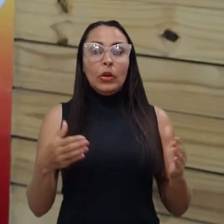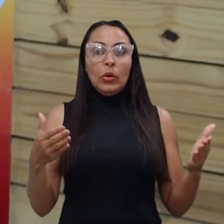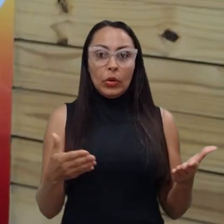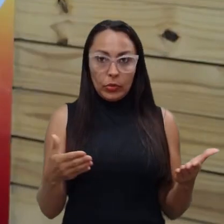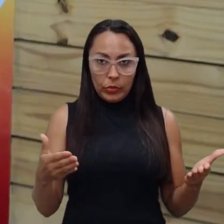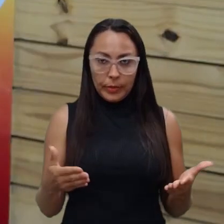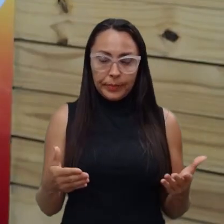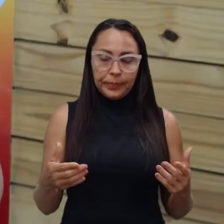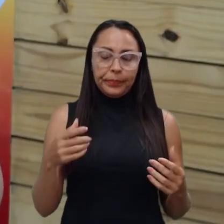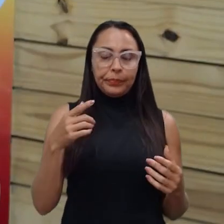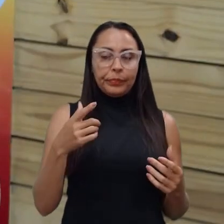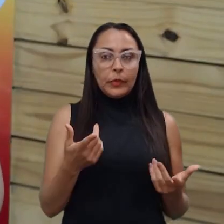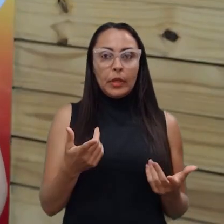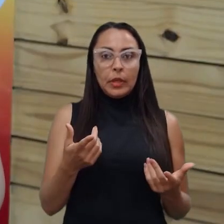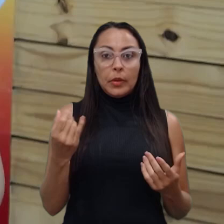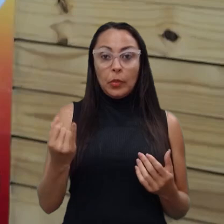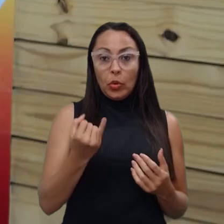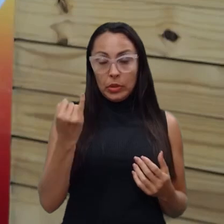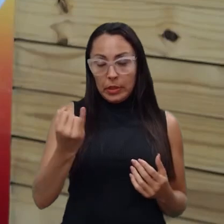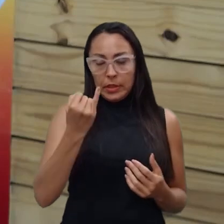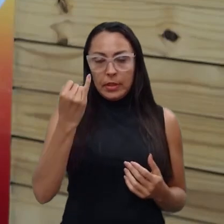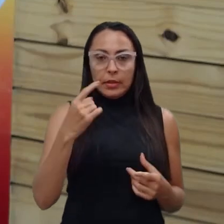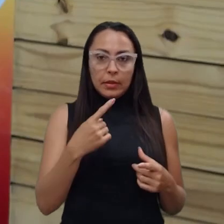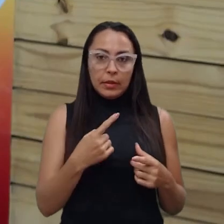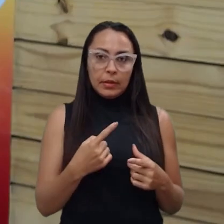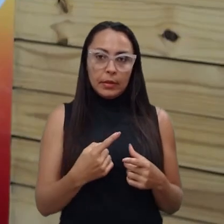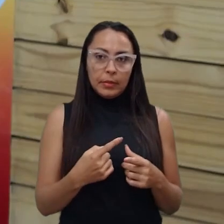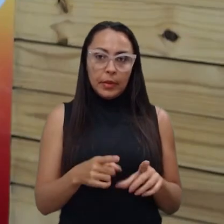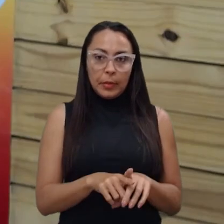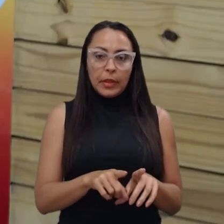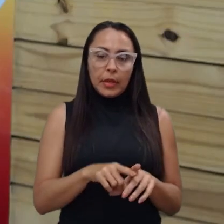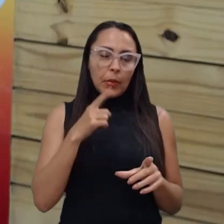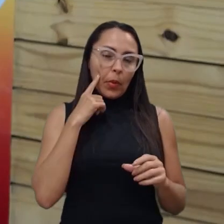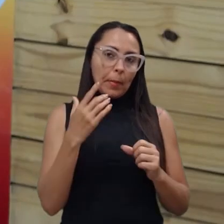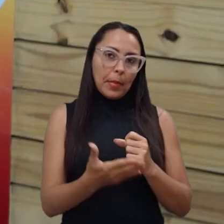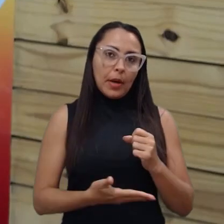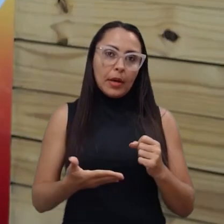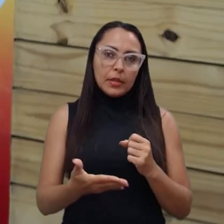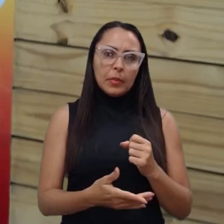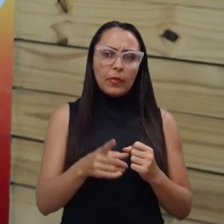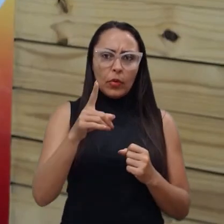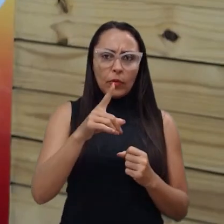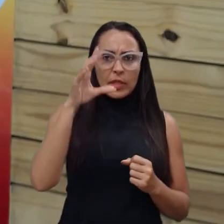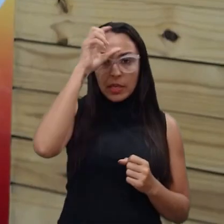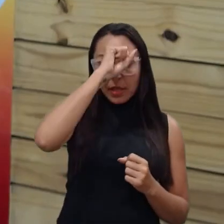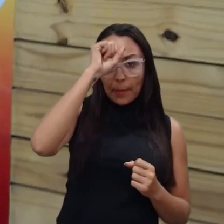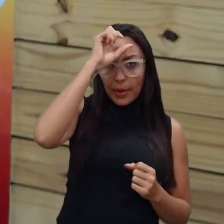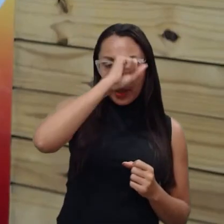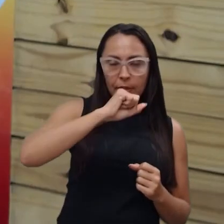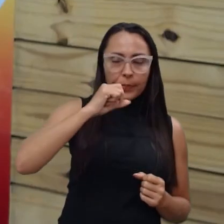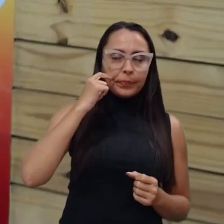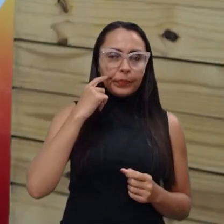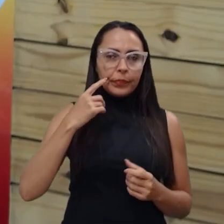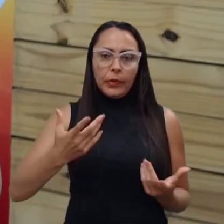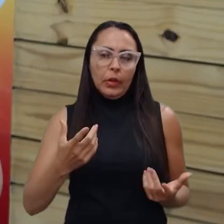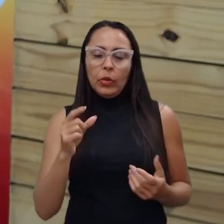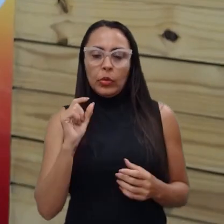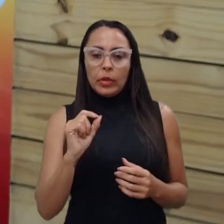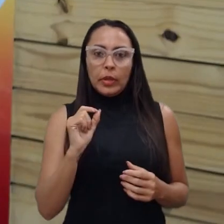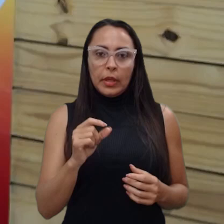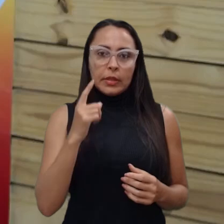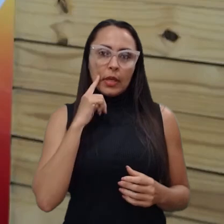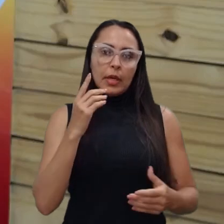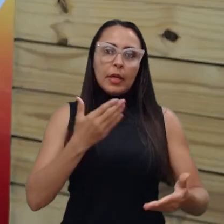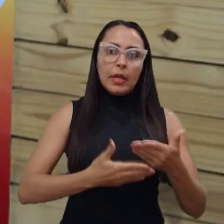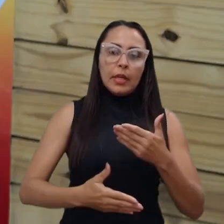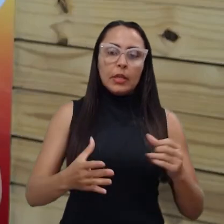uma das coisas importantes que é a base para o teu conhecimento. O que é que vai ser? Em relação